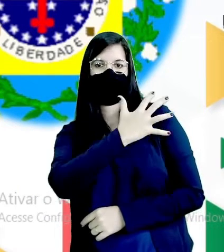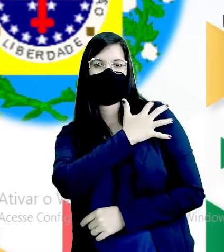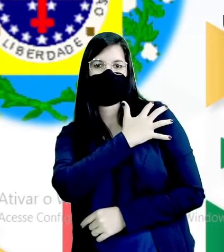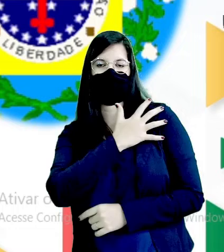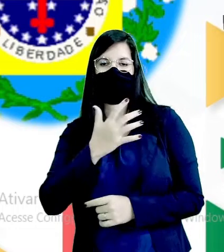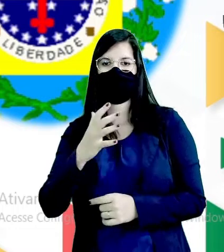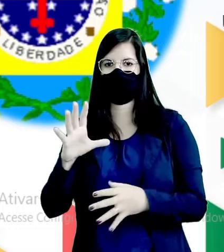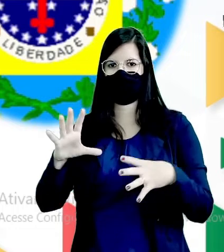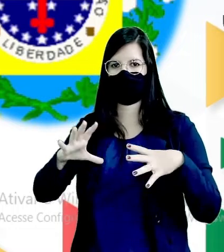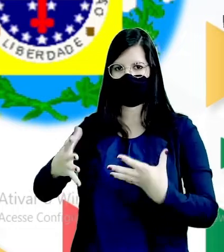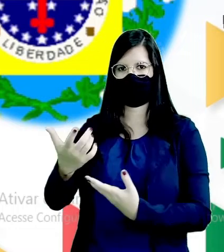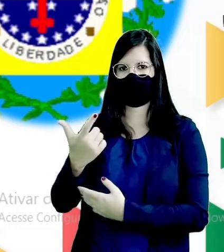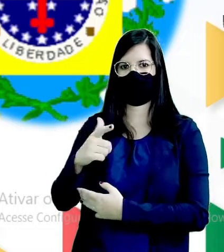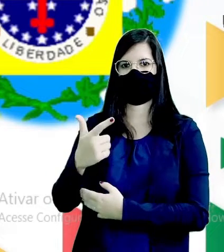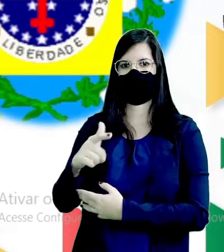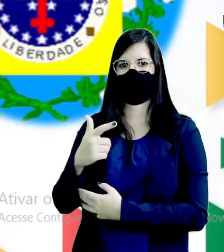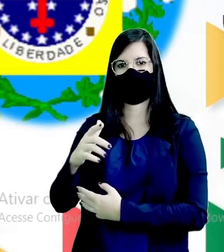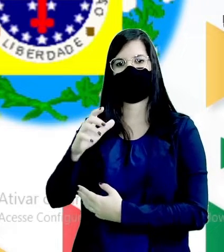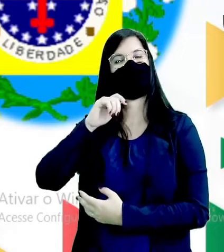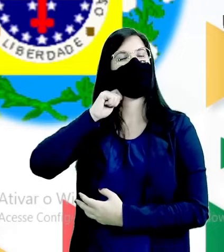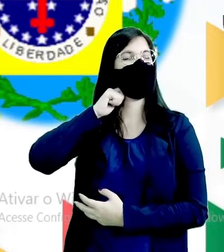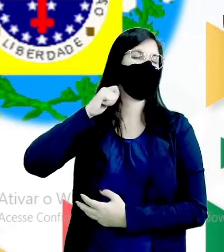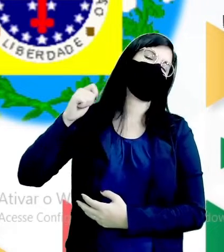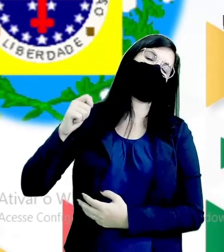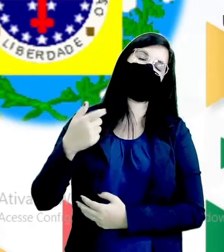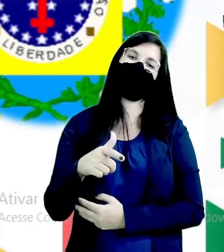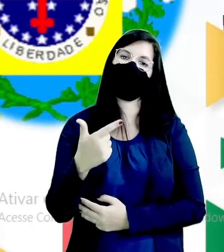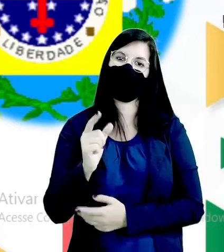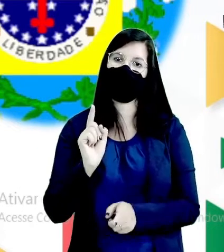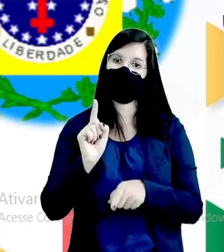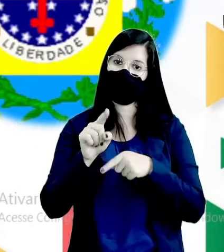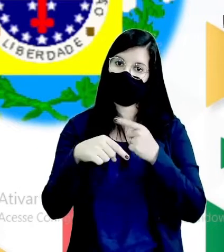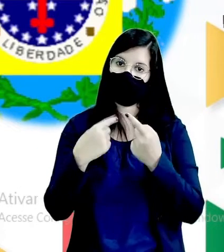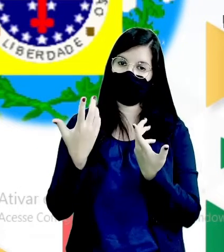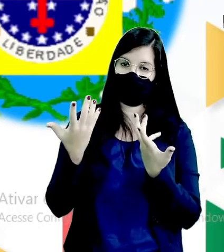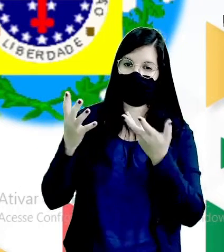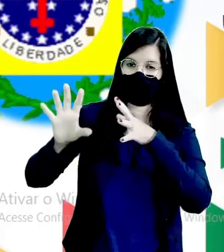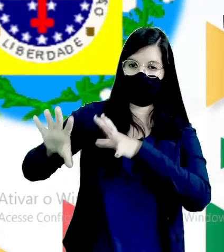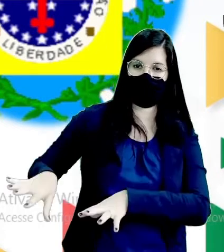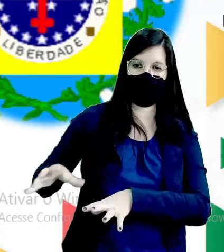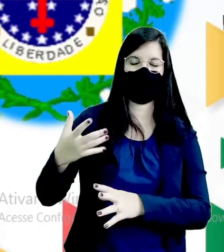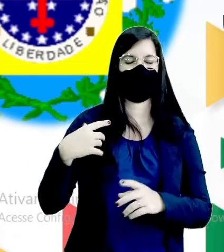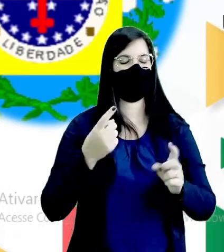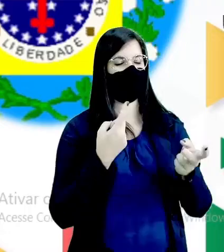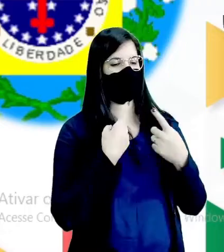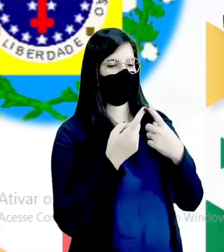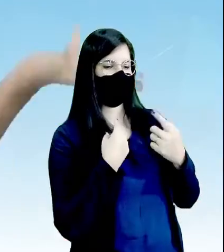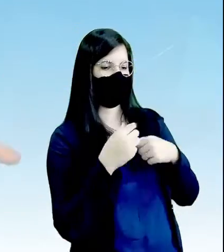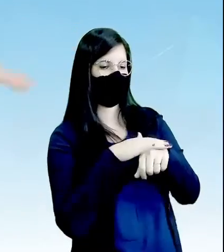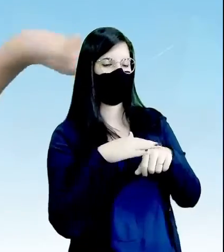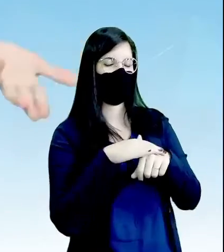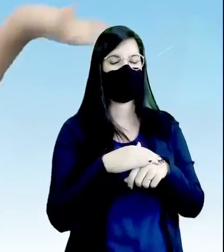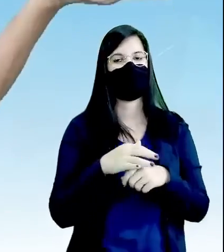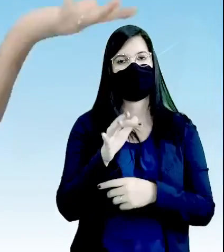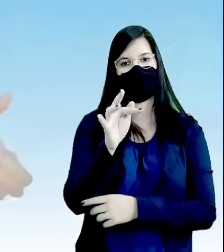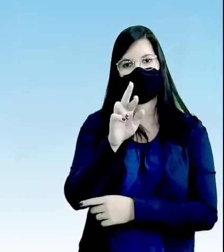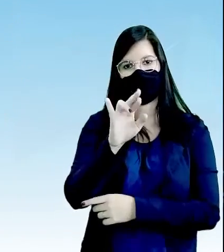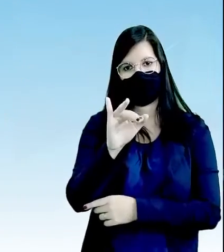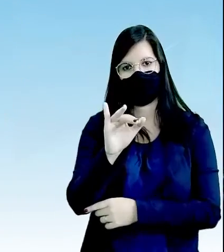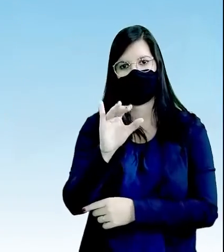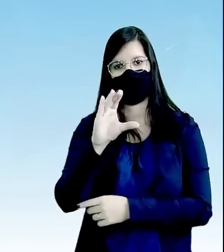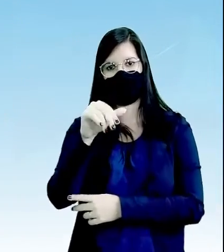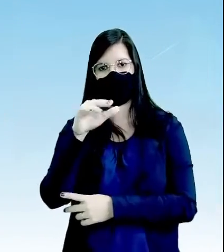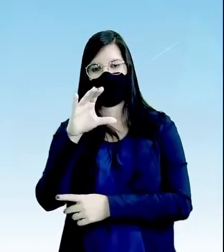de matá-lo, recusaram matá-lo. E aí, após recusar, eles foram decidir, Frei Caneca lá esperando o que ia